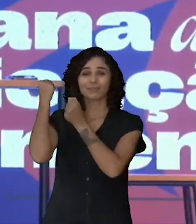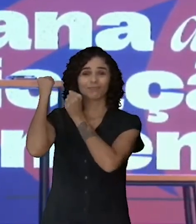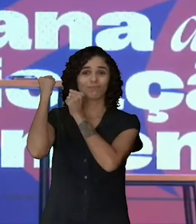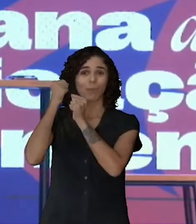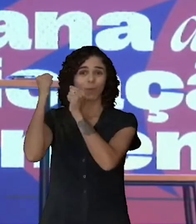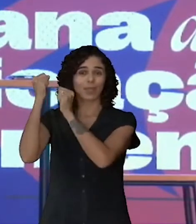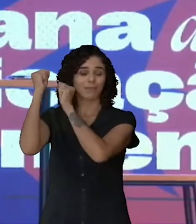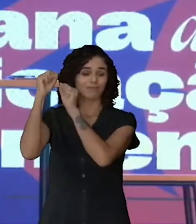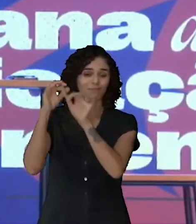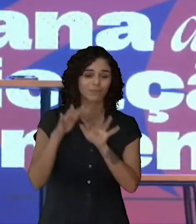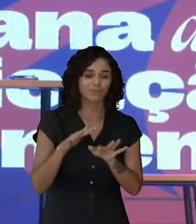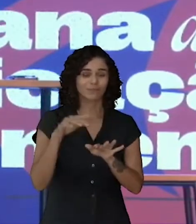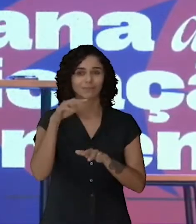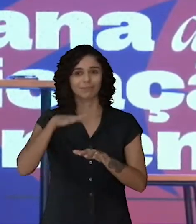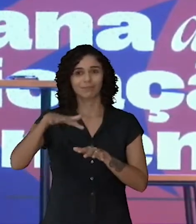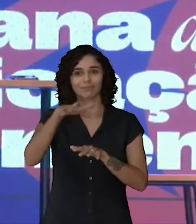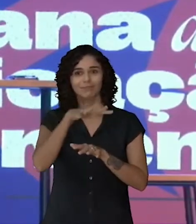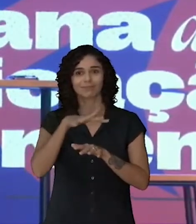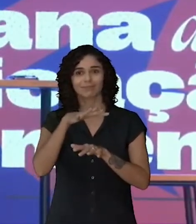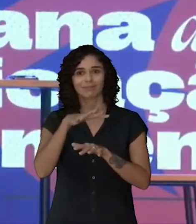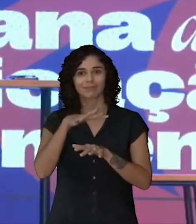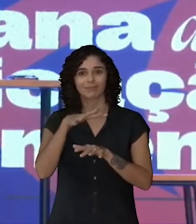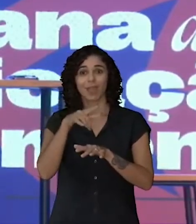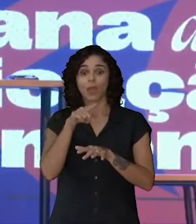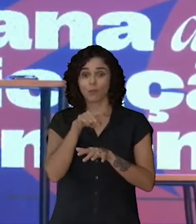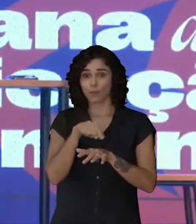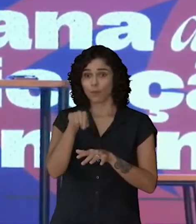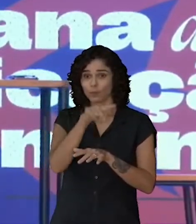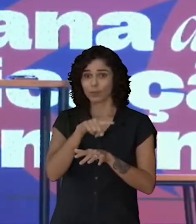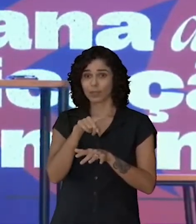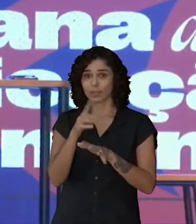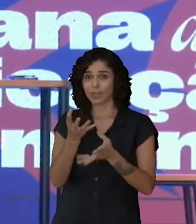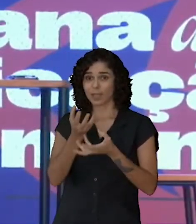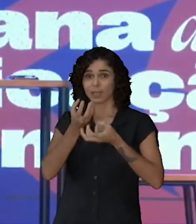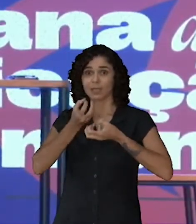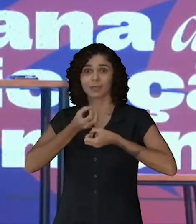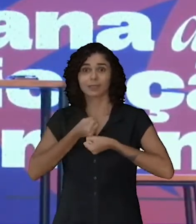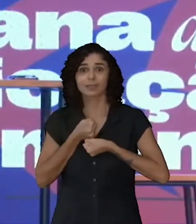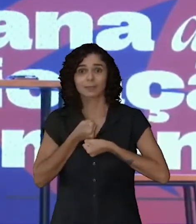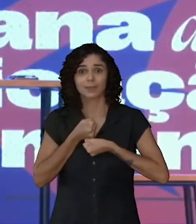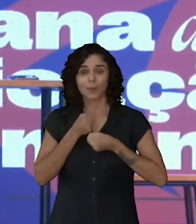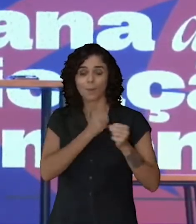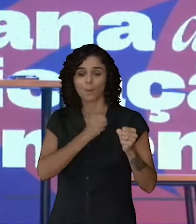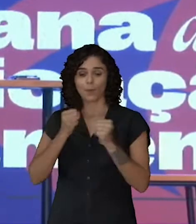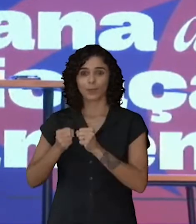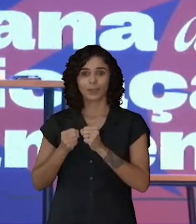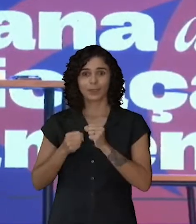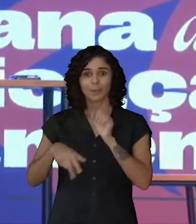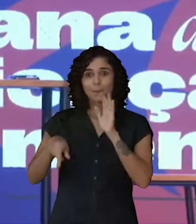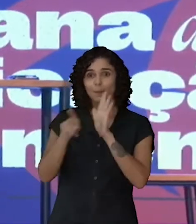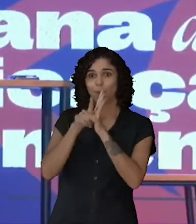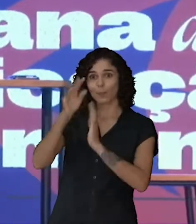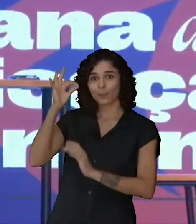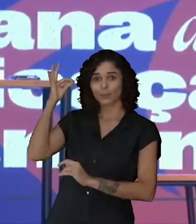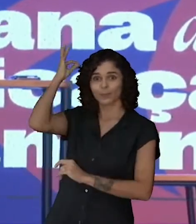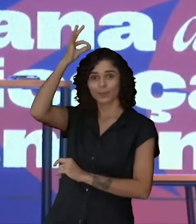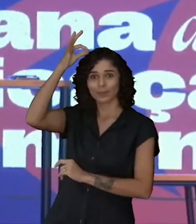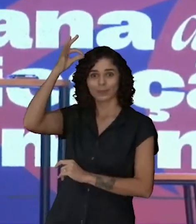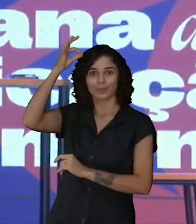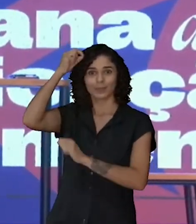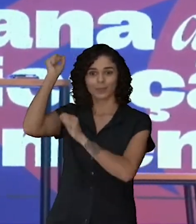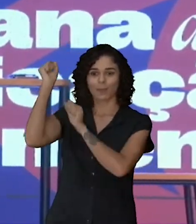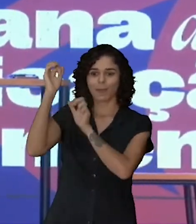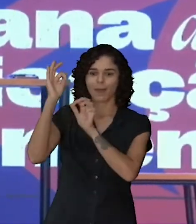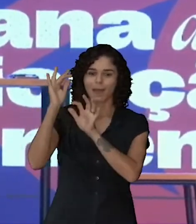E o que ele continua dizendo? Recebereis poder do Espírito Santo que há de vir.